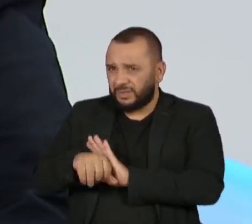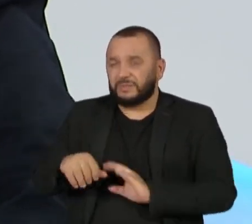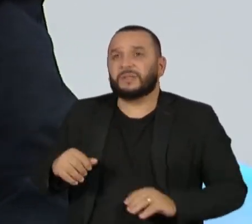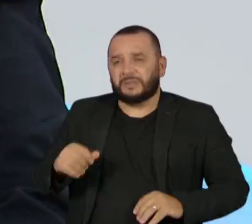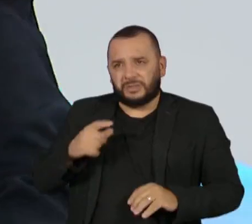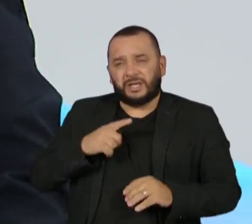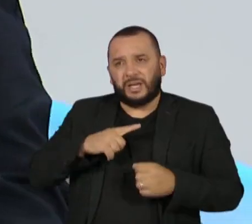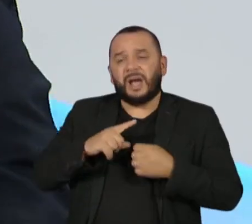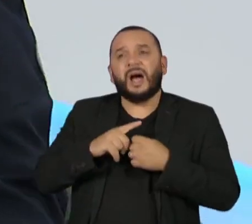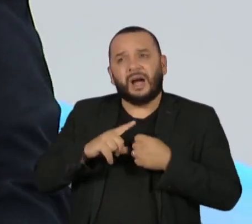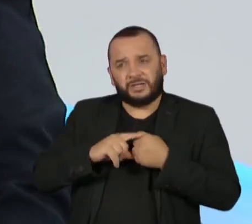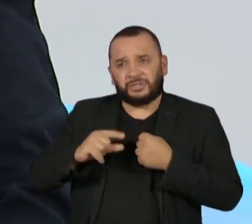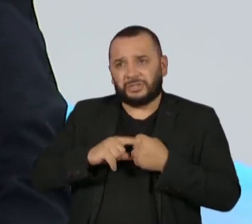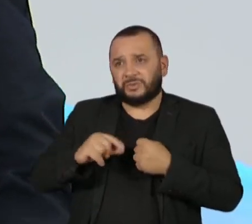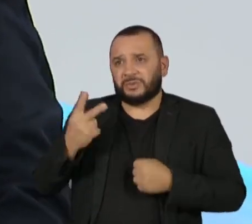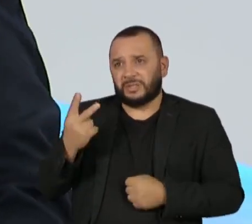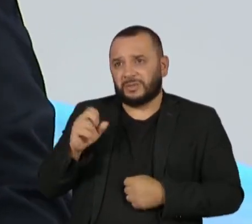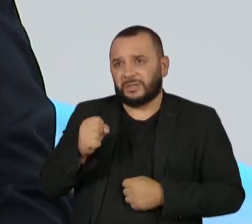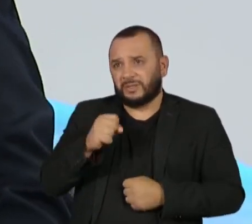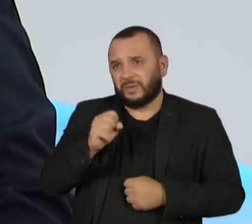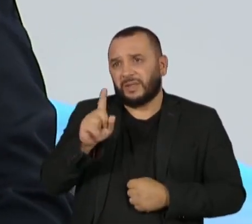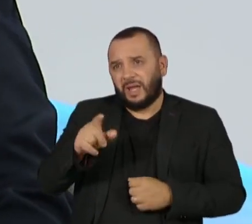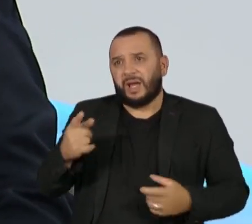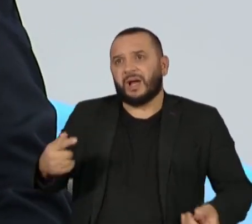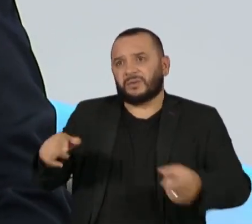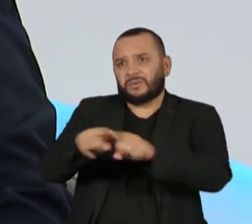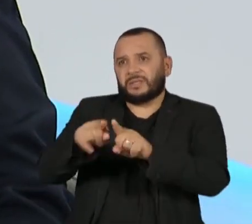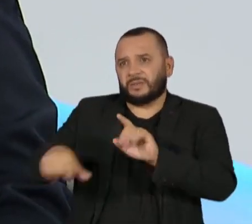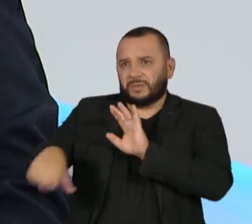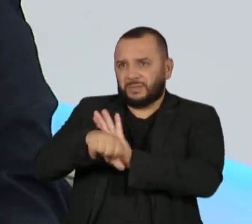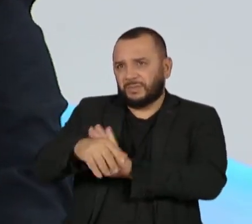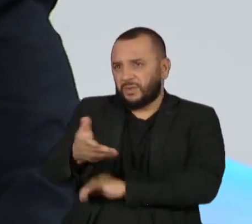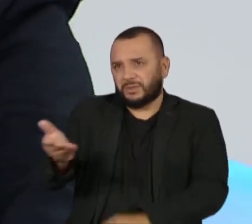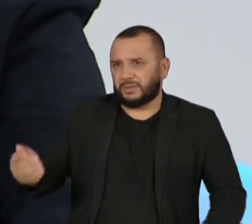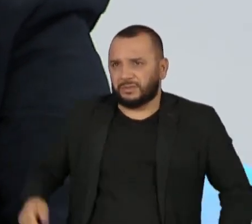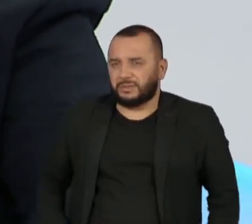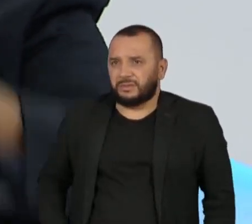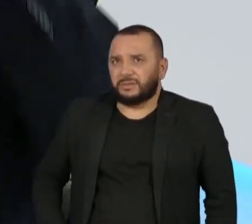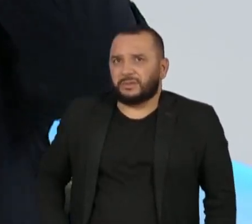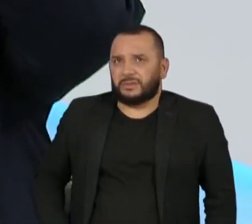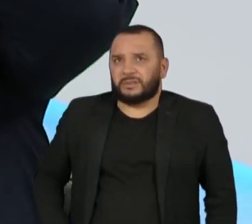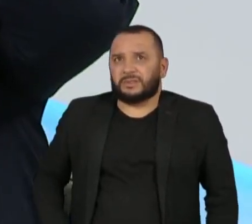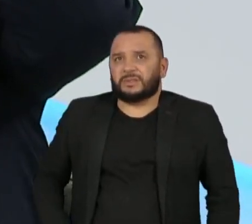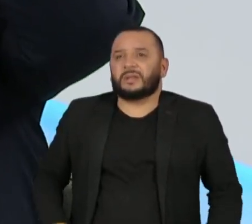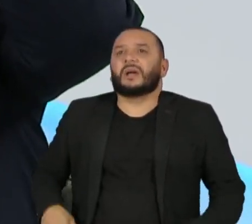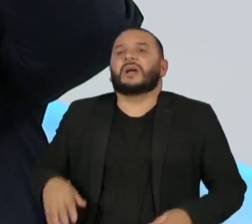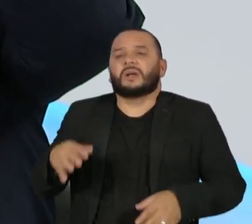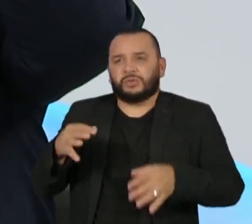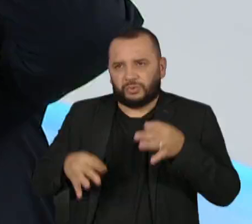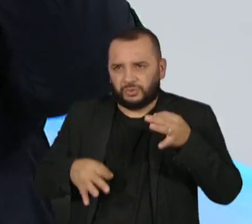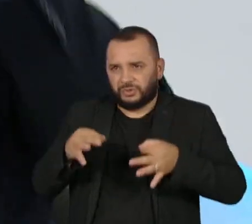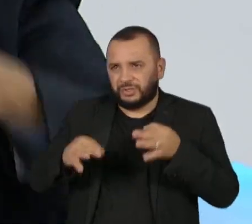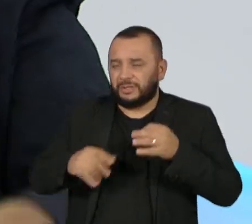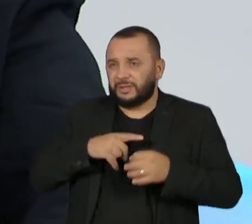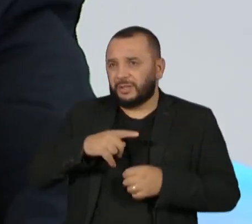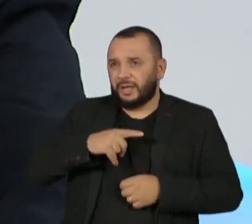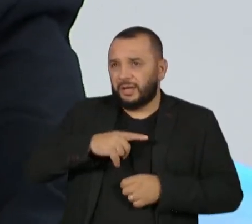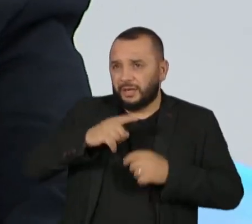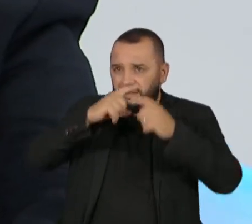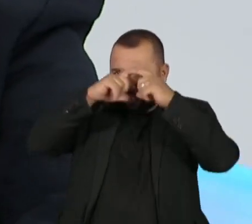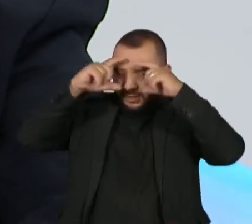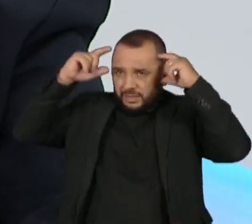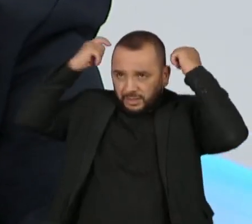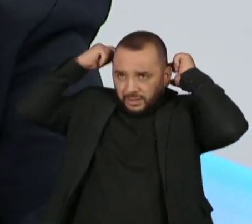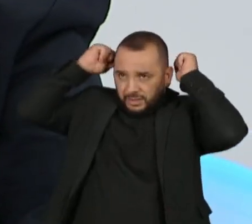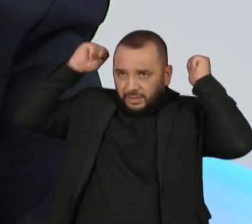artigo 288, se chama associação criminosa. E a Justiça tem aquela venda nos olhos, porque